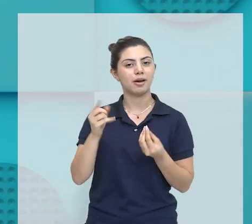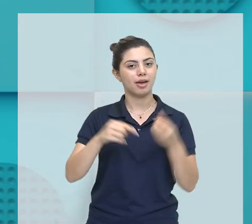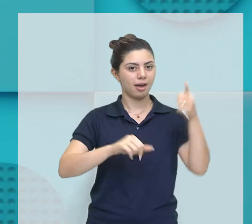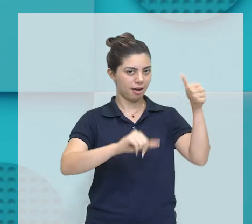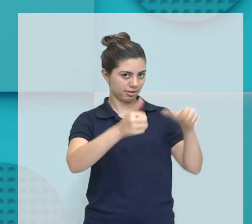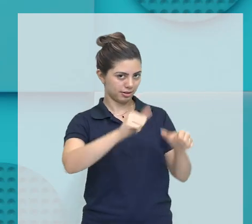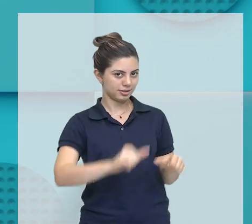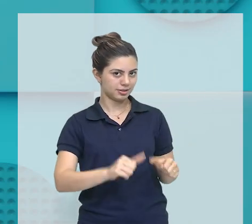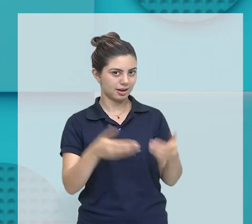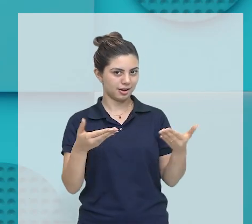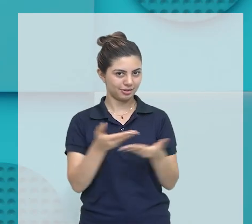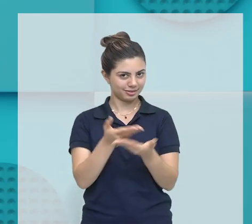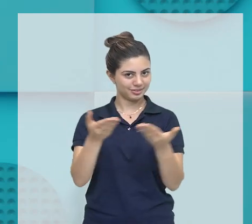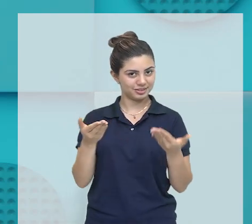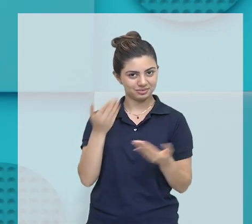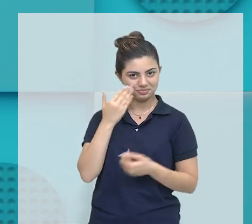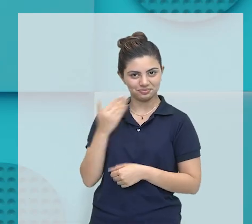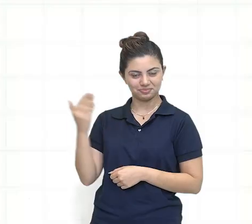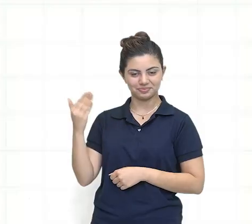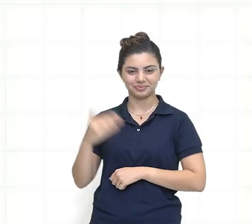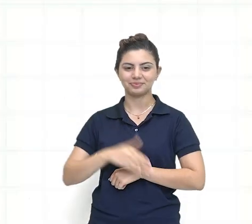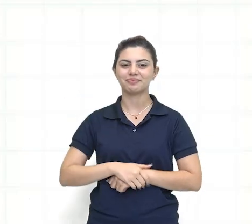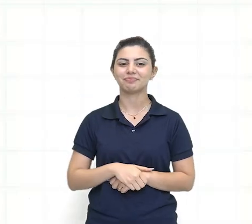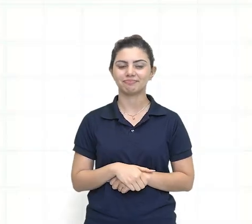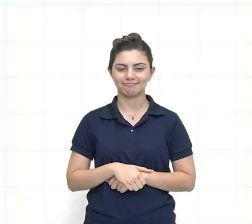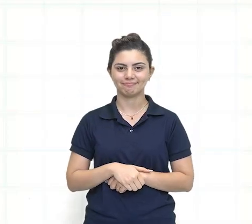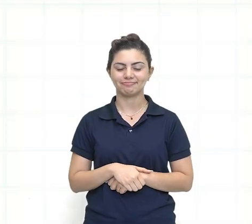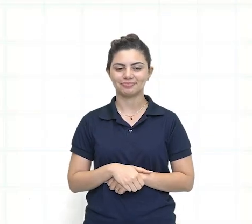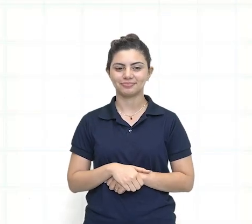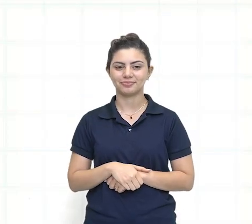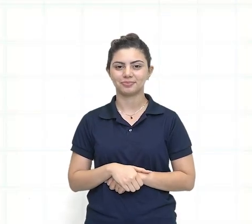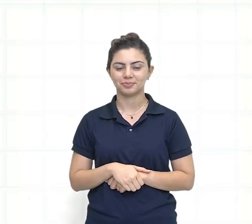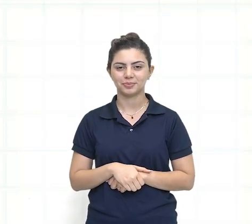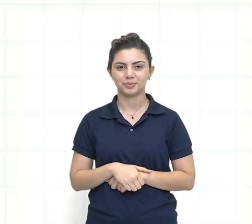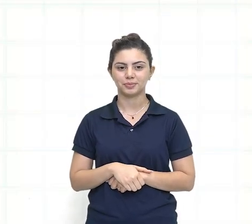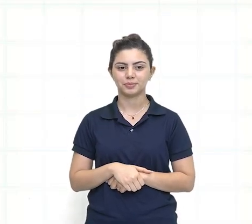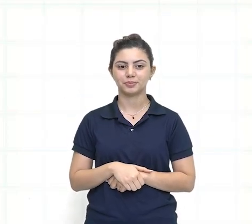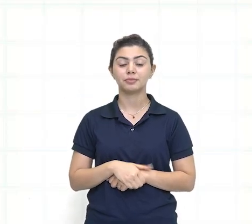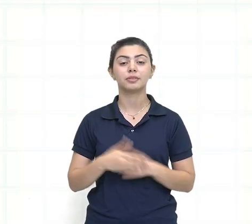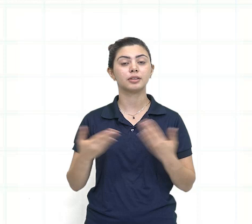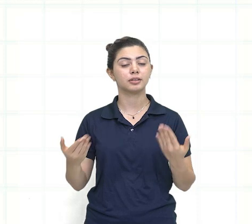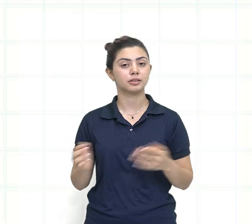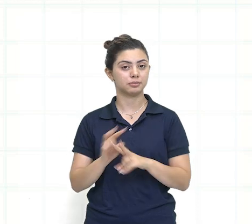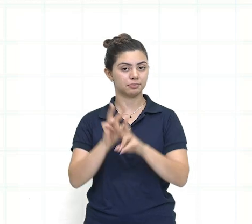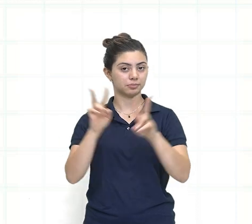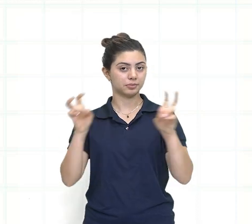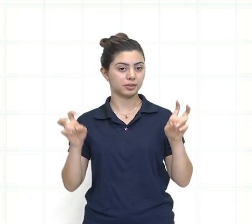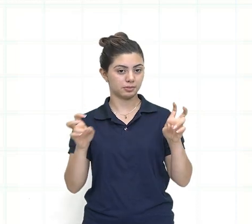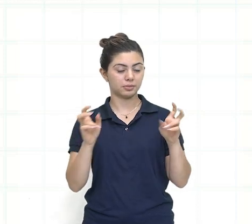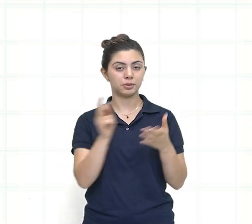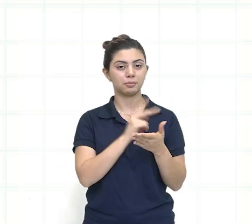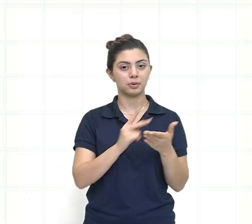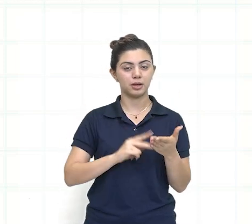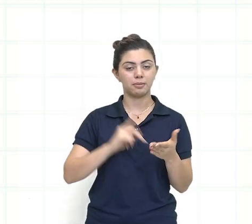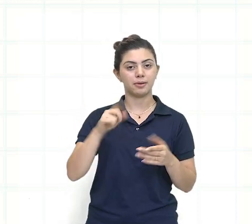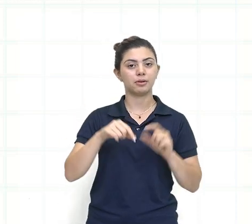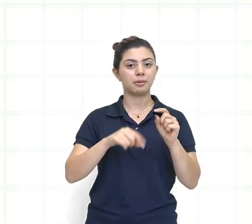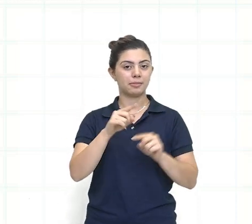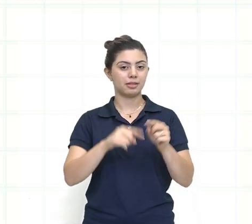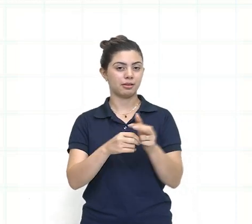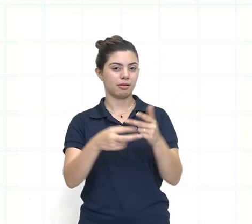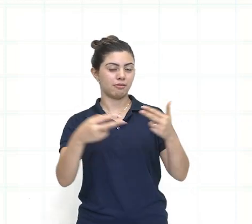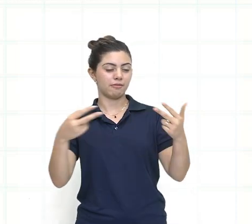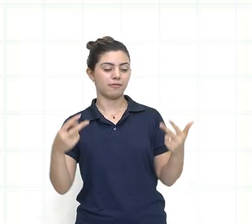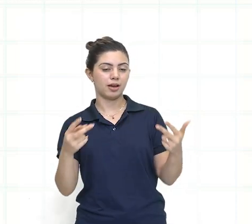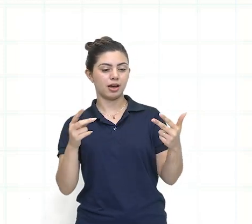tá? Então, vocês acompanhem a explicação. Vamos lá. Então, o título do poema é Duas Dúzias de Coisinhas à Toa,